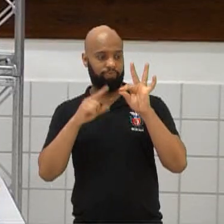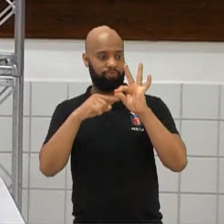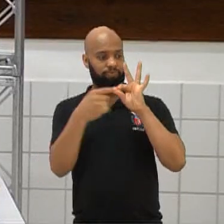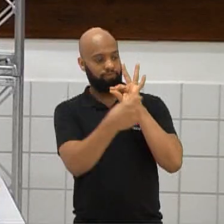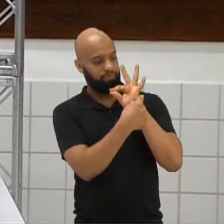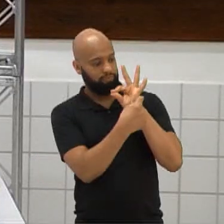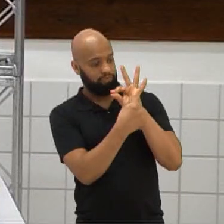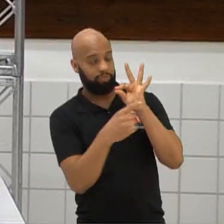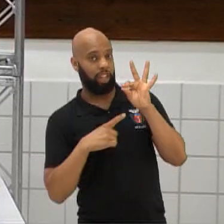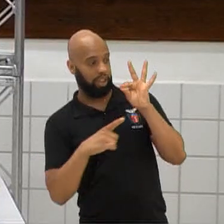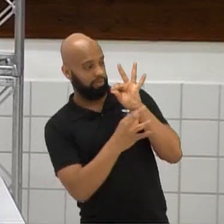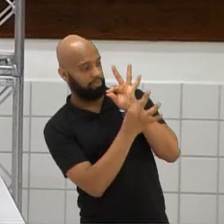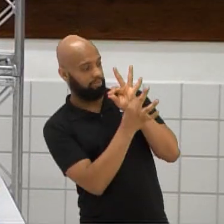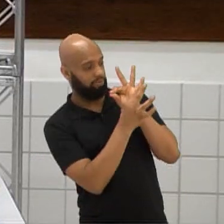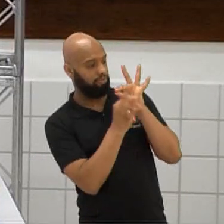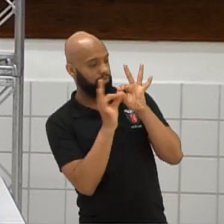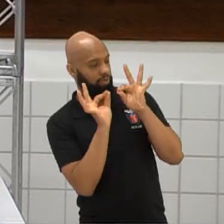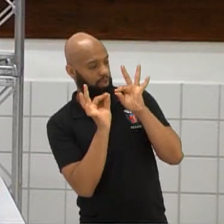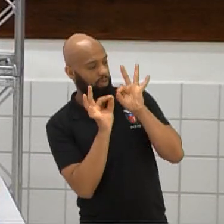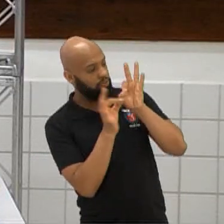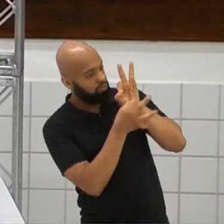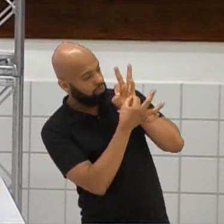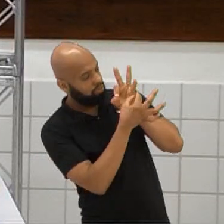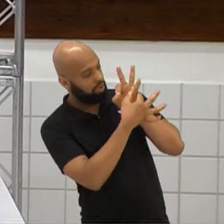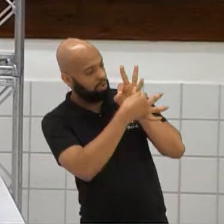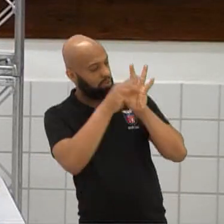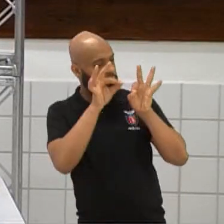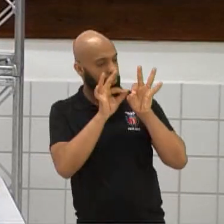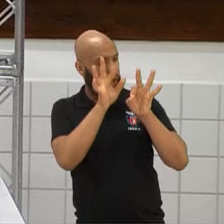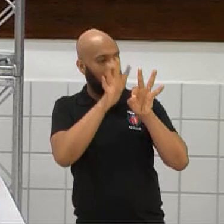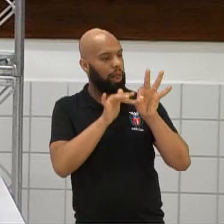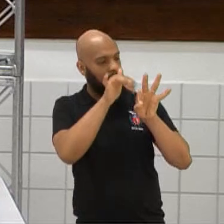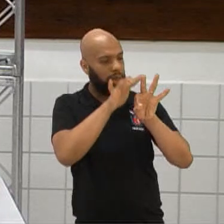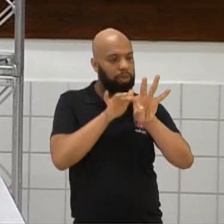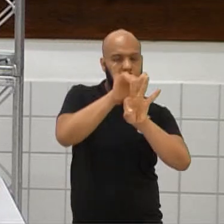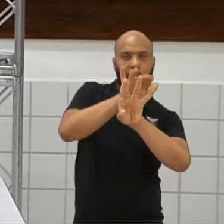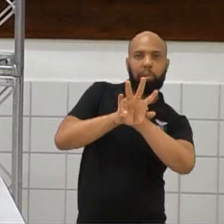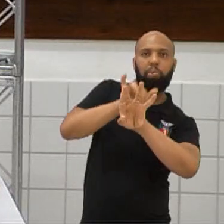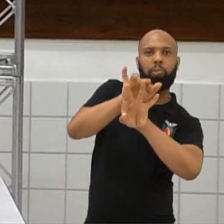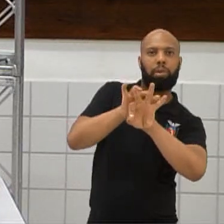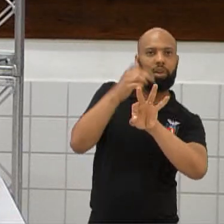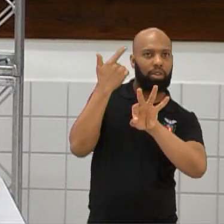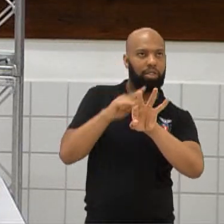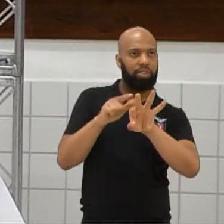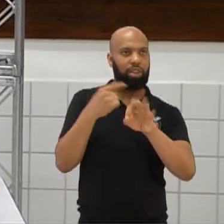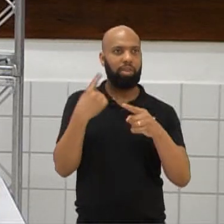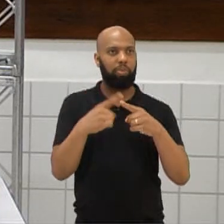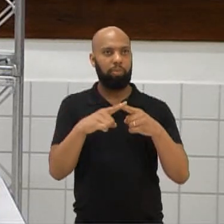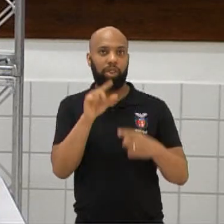tornar essas penas mais impermeáveis. Porque agora pense, imagina, se a ave depende